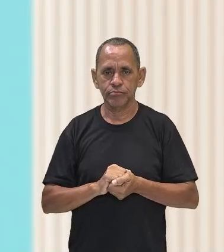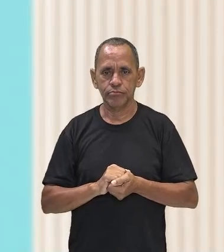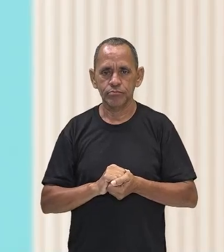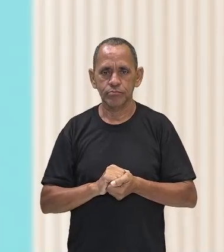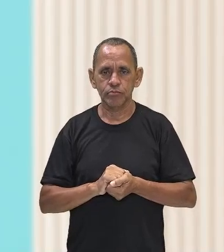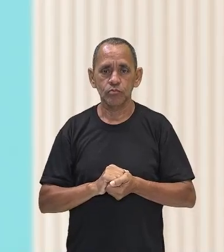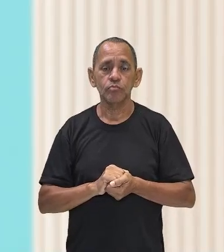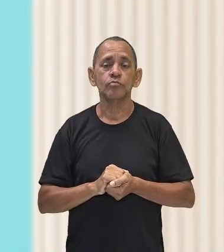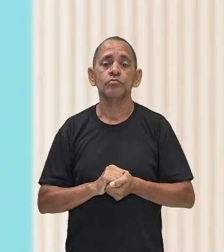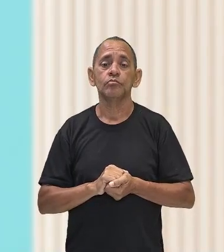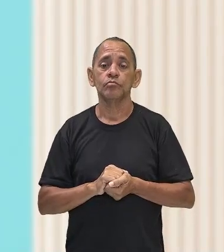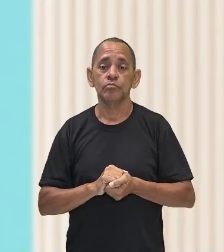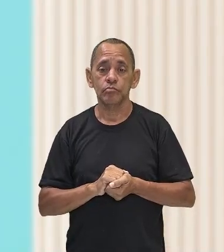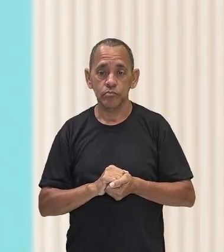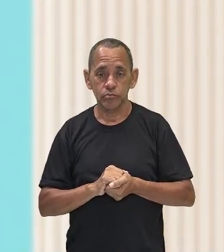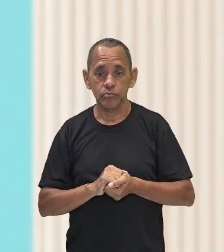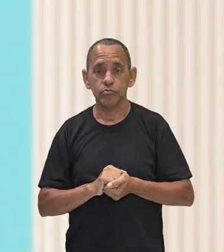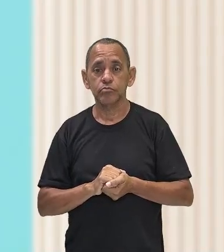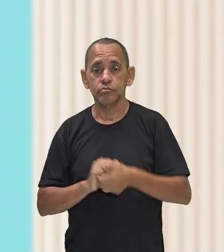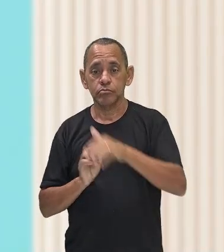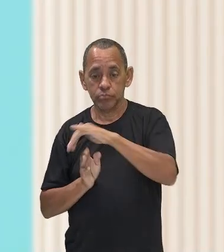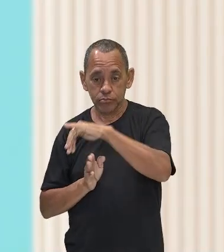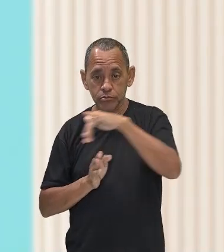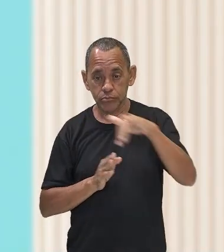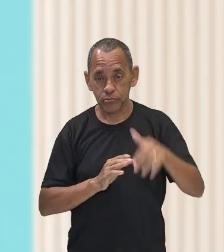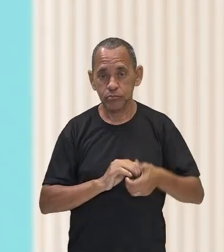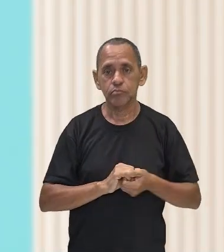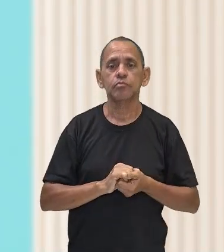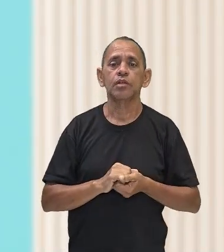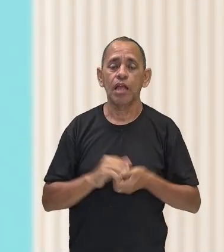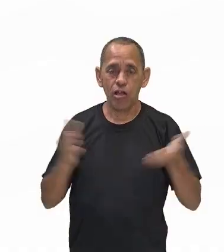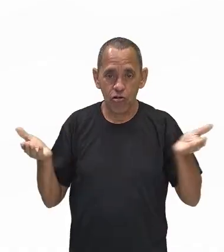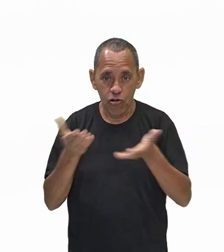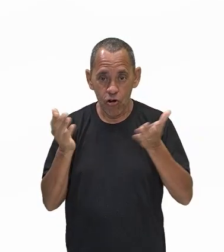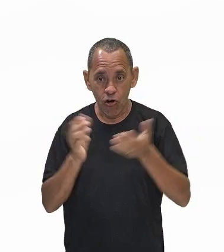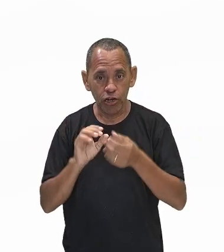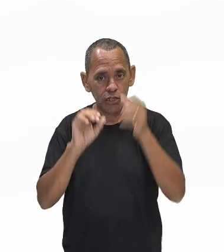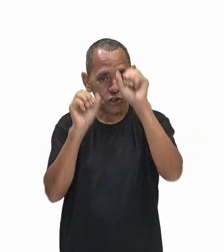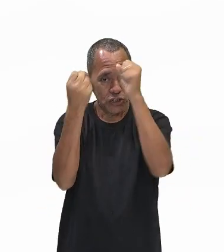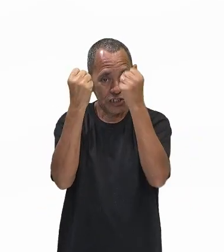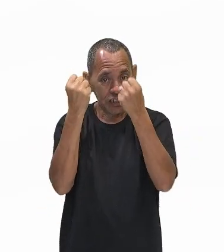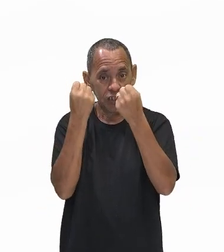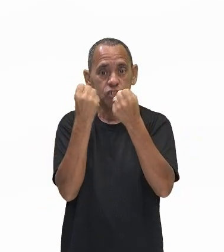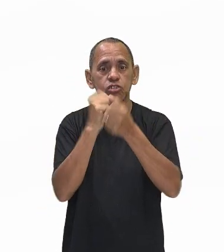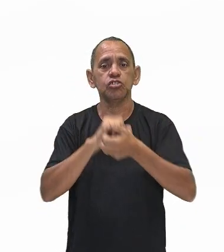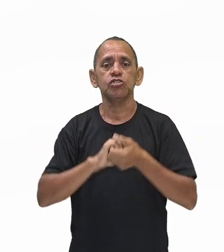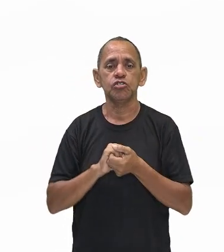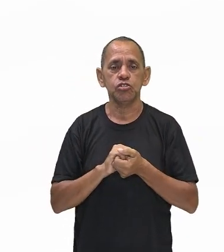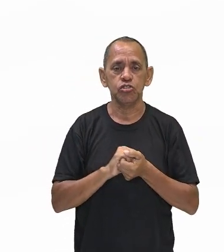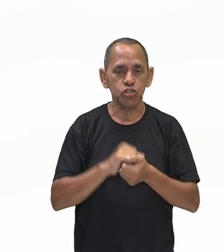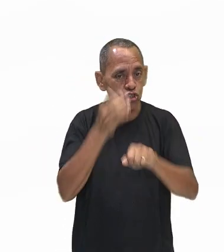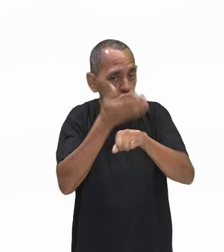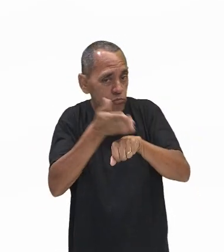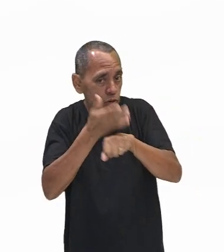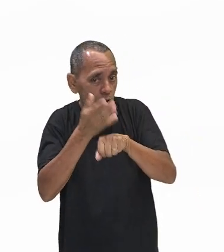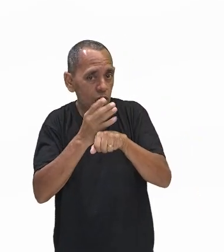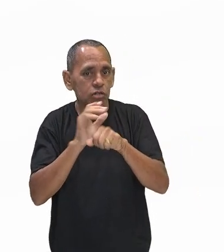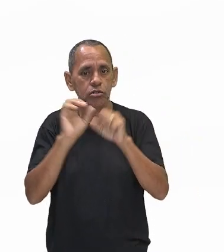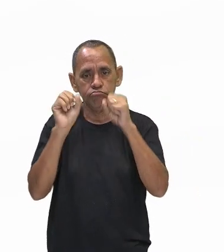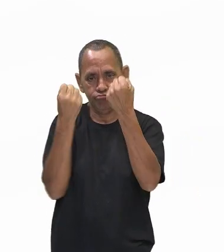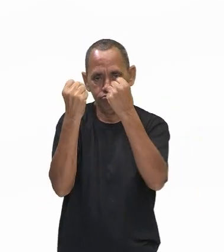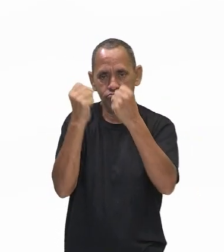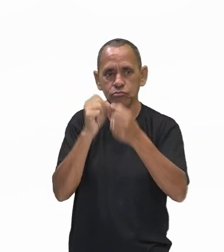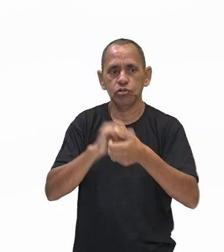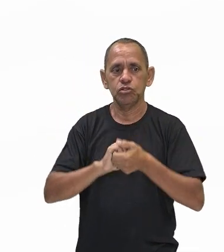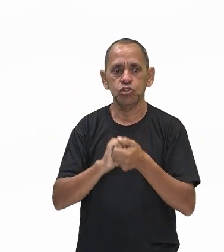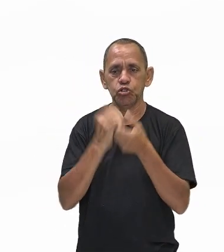que é relacionada a mim né que é o exercícios de fortalecimento dos glúteos essa parte eu vou mostrar para vocês aqui de uma